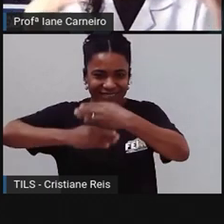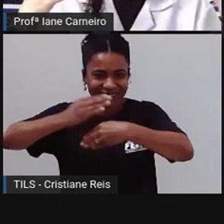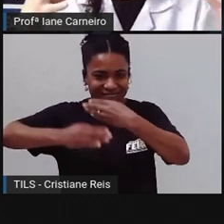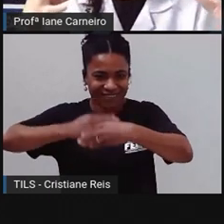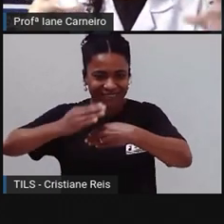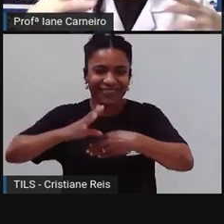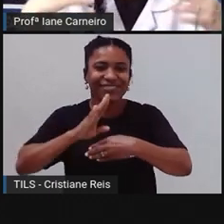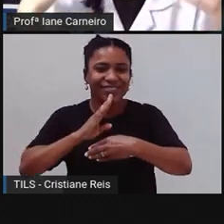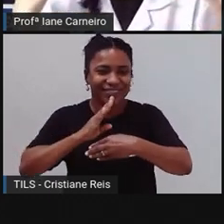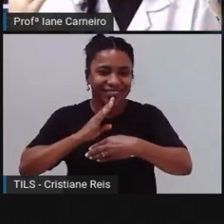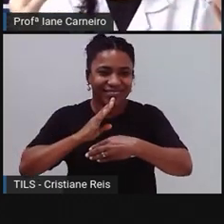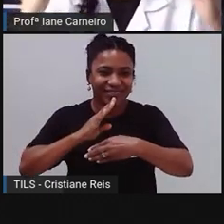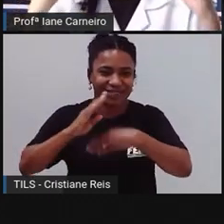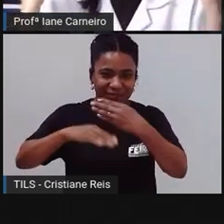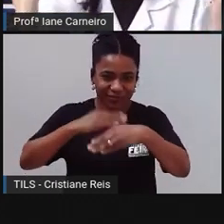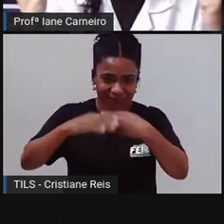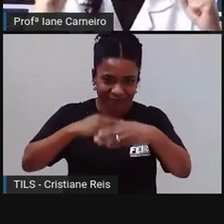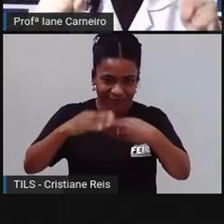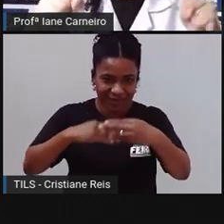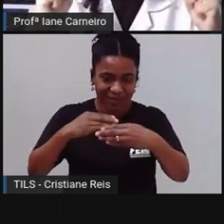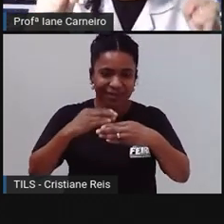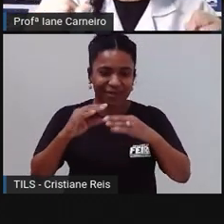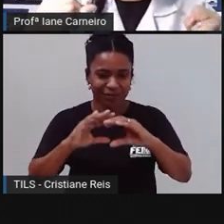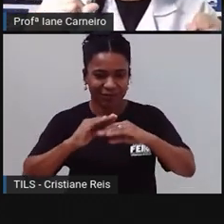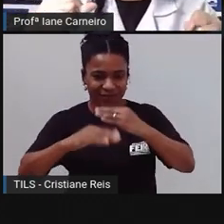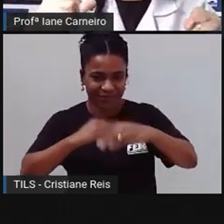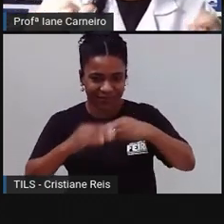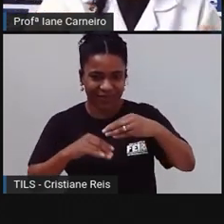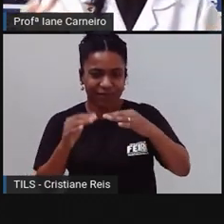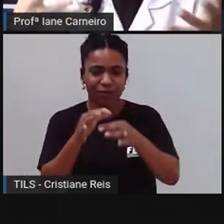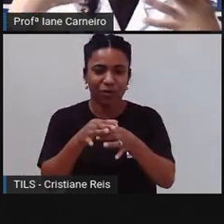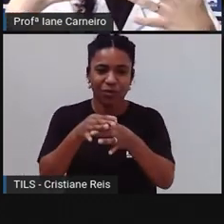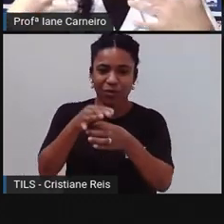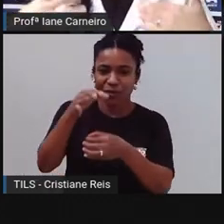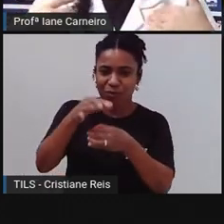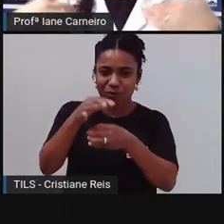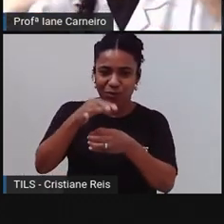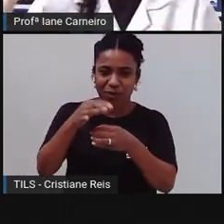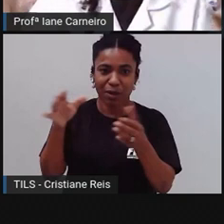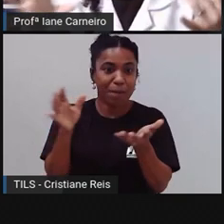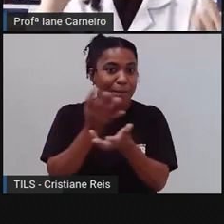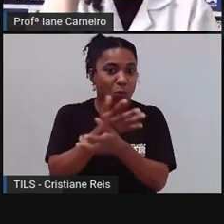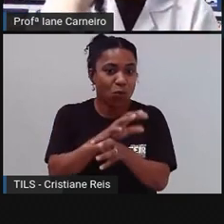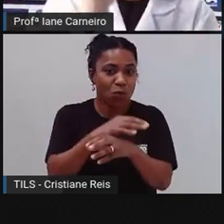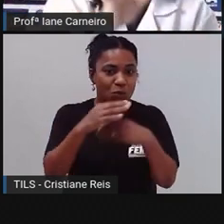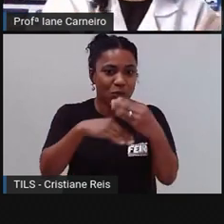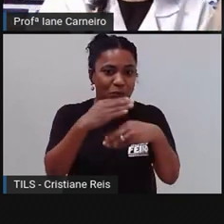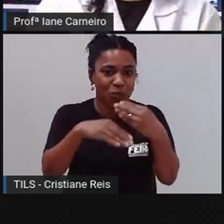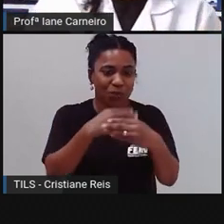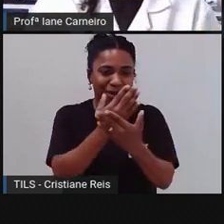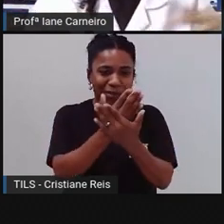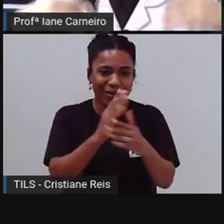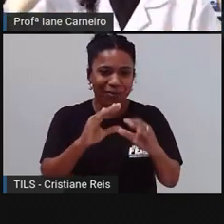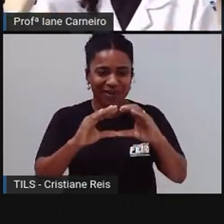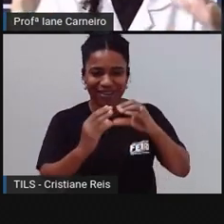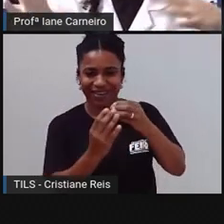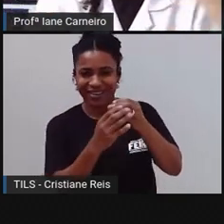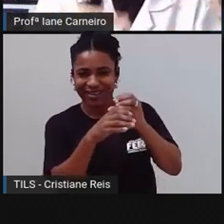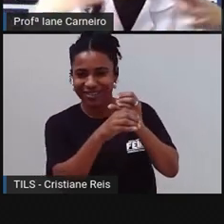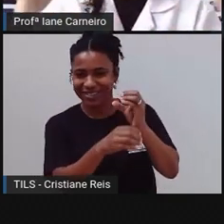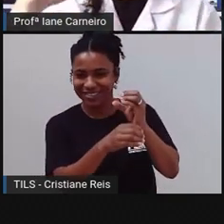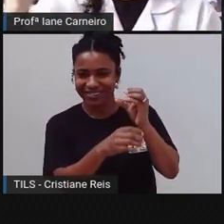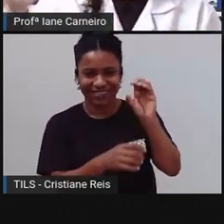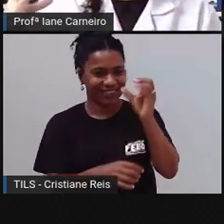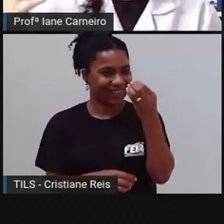do papel higiênico depois de nós usarmos. Lembra que a Pro deu o exemplo? Então, para a Proiane, que gosta de fazer artesanato, de